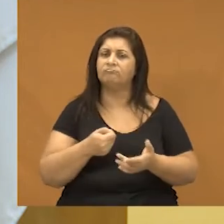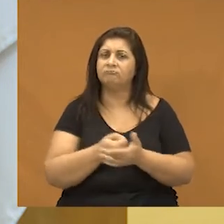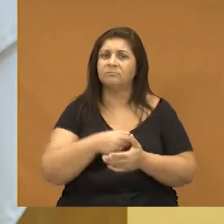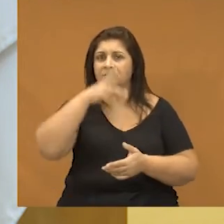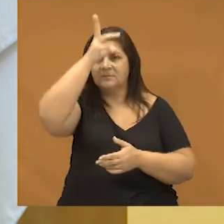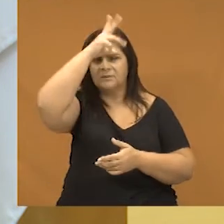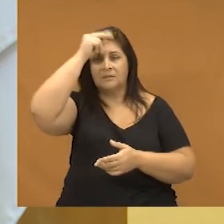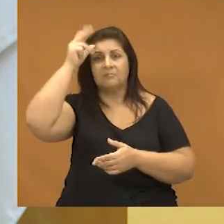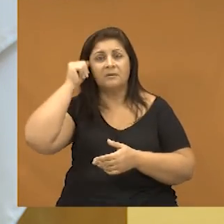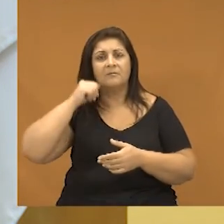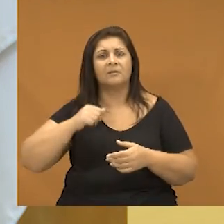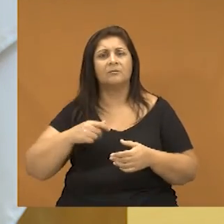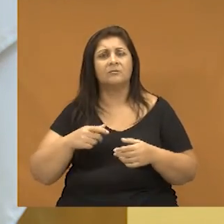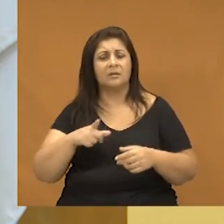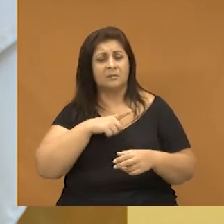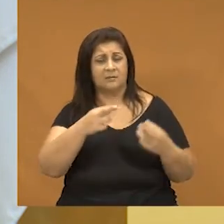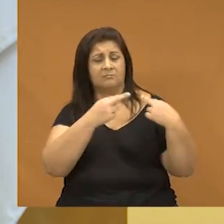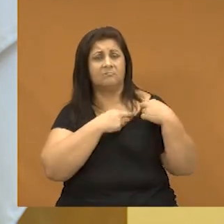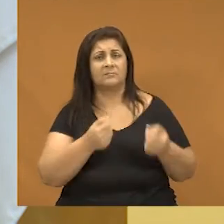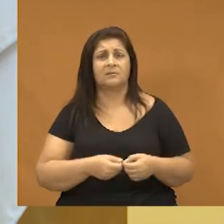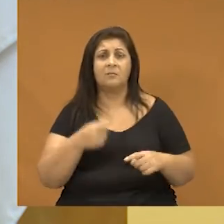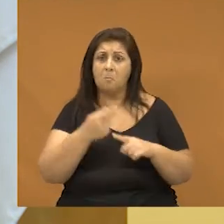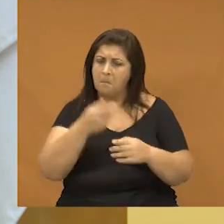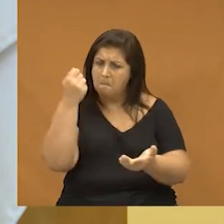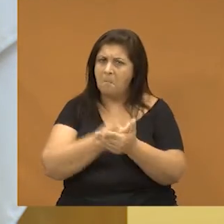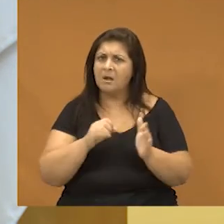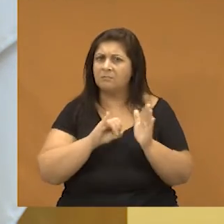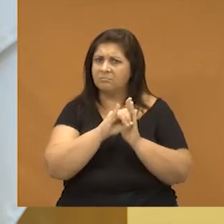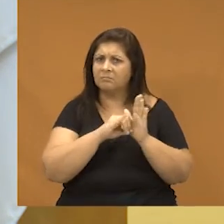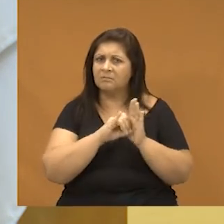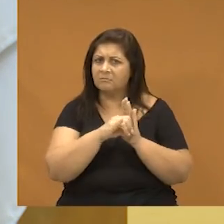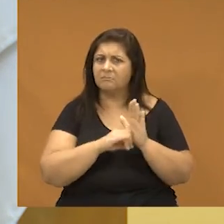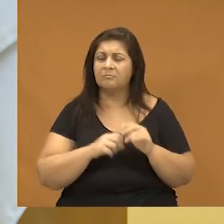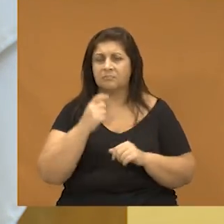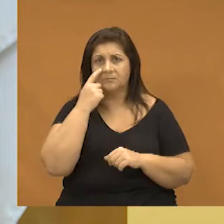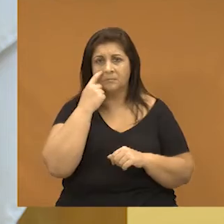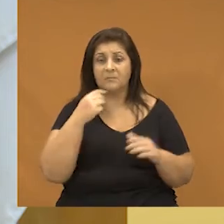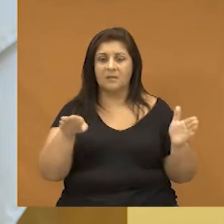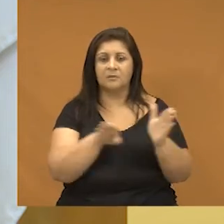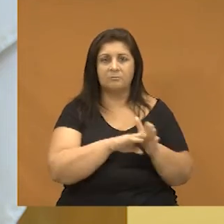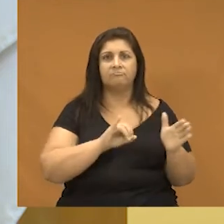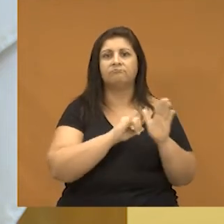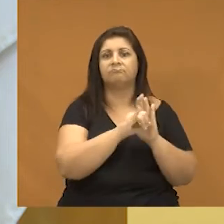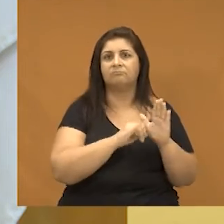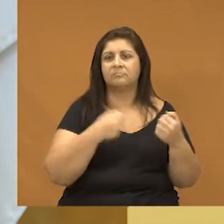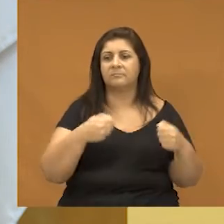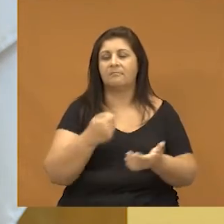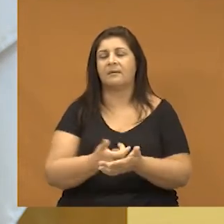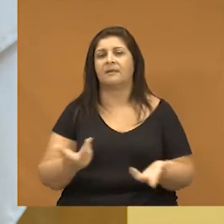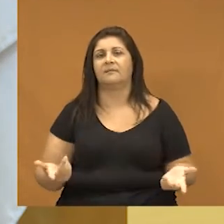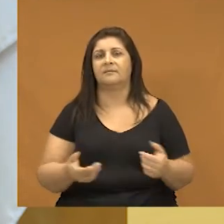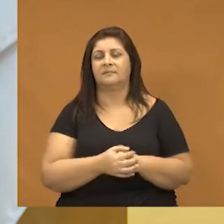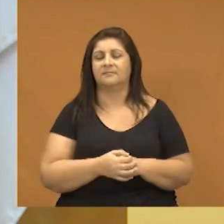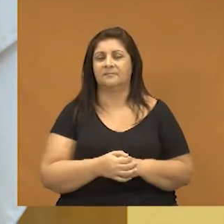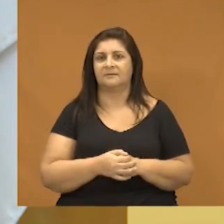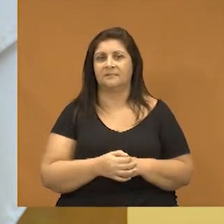público, cumpra com seus papéis, né, porque são pagos impostos em dias. Né? Chegou o imposto, você tem que pagar. Em contrapartida,